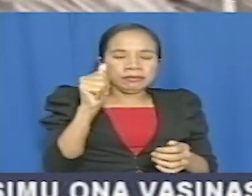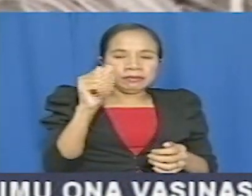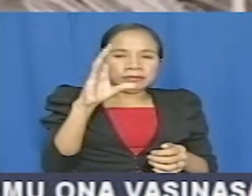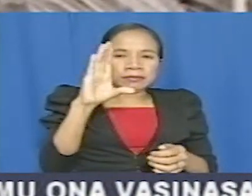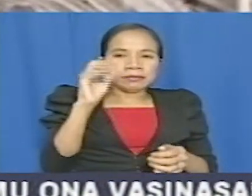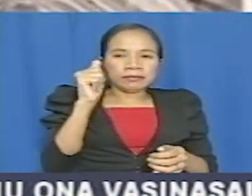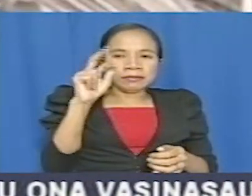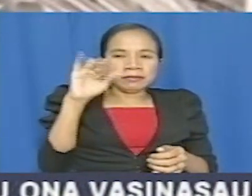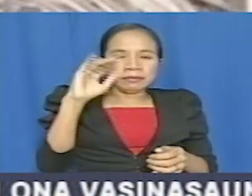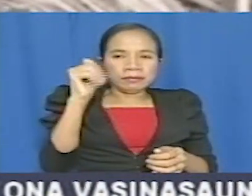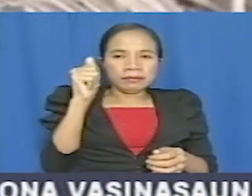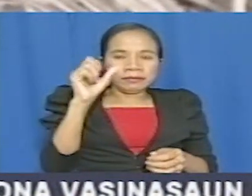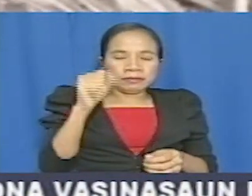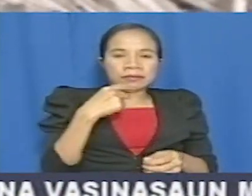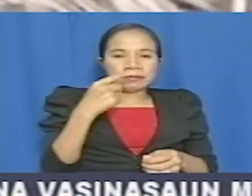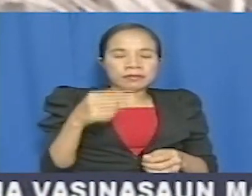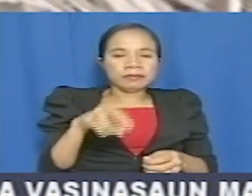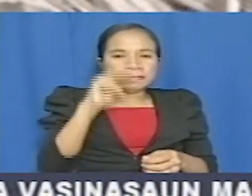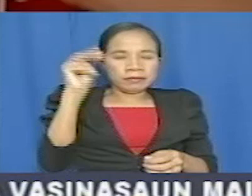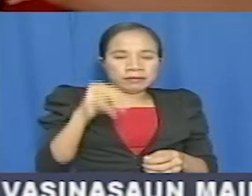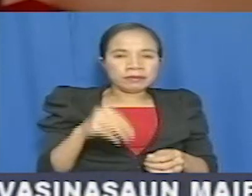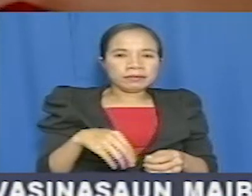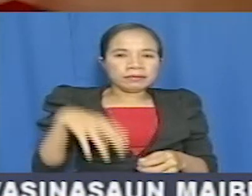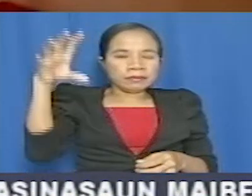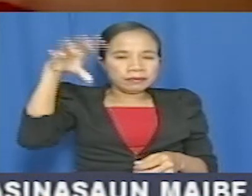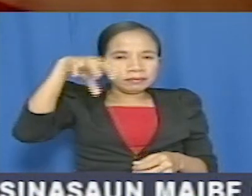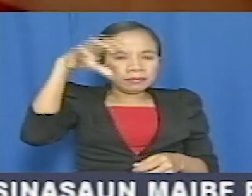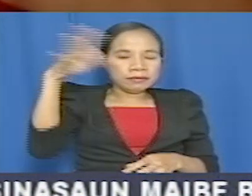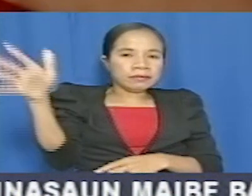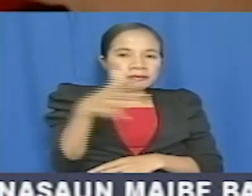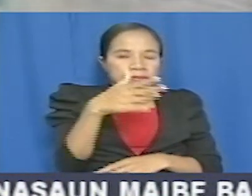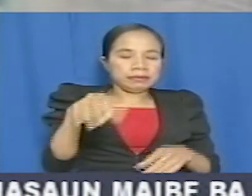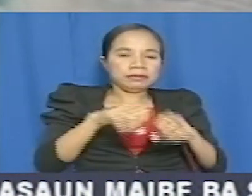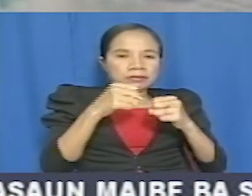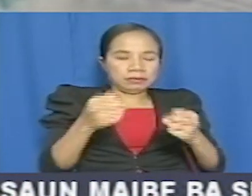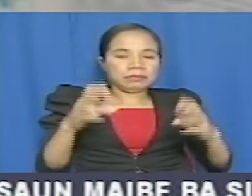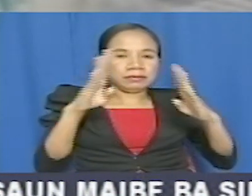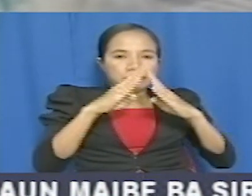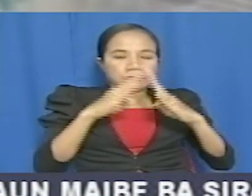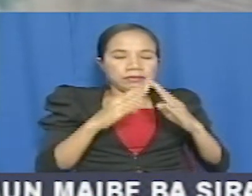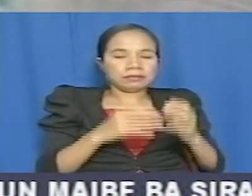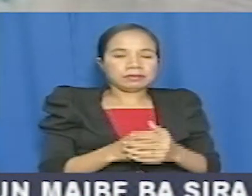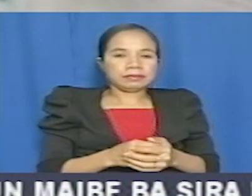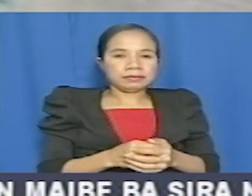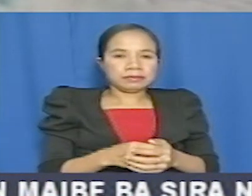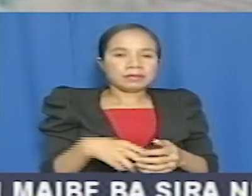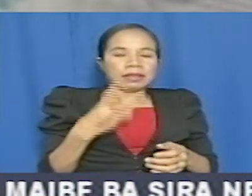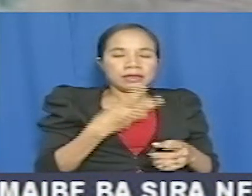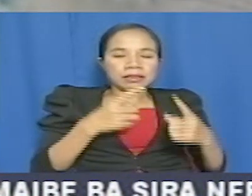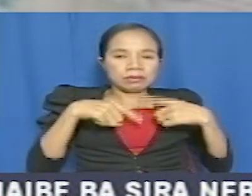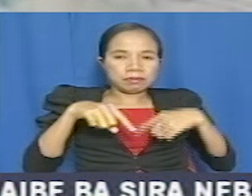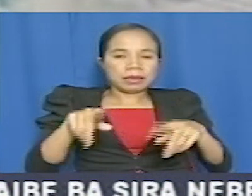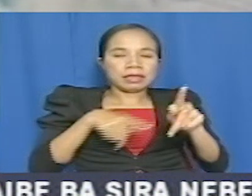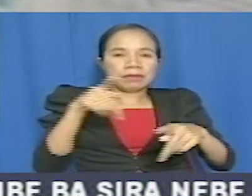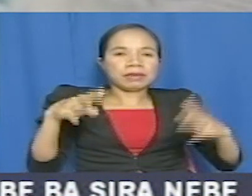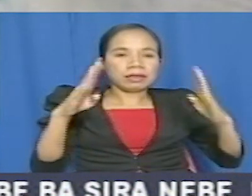acontece e segunda meio-dia, a foi Udan Anin Moço de repente, onde estraga a Sirene Hela Fatin. E lá ainda tem que vai mais uma e mais cedo, porque se